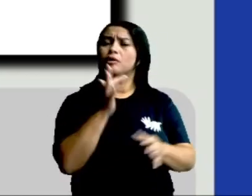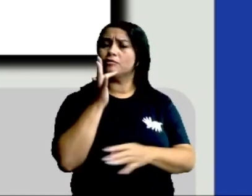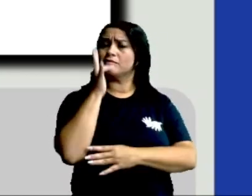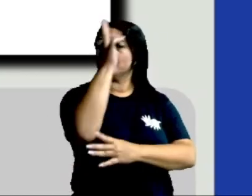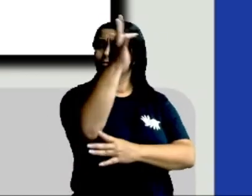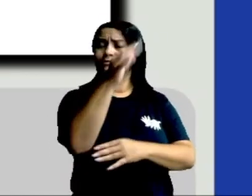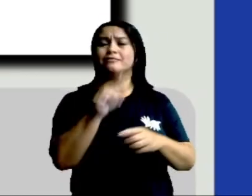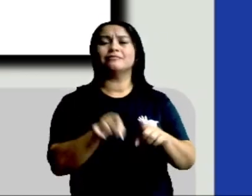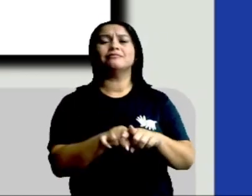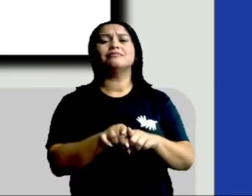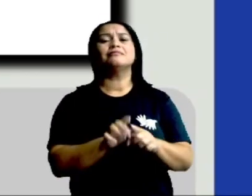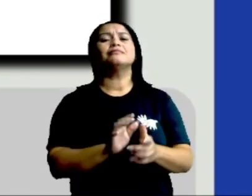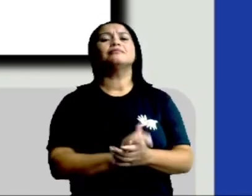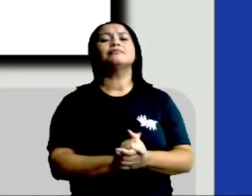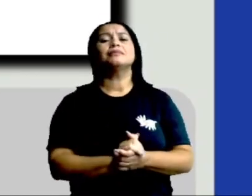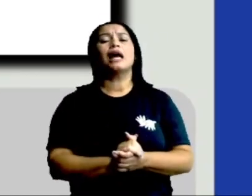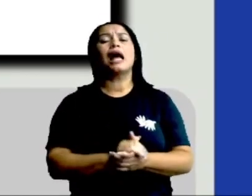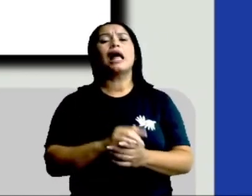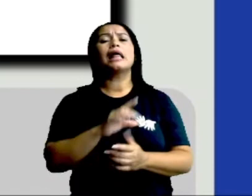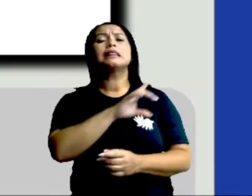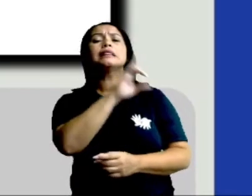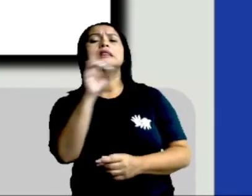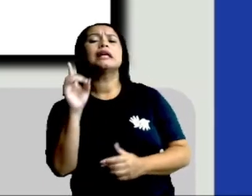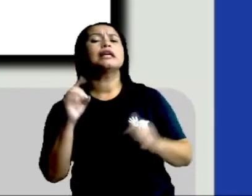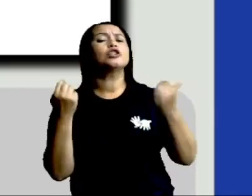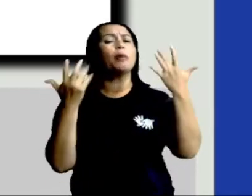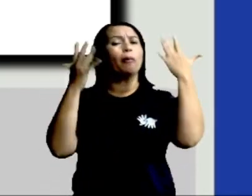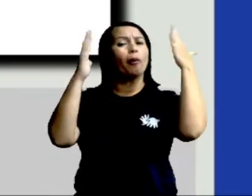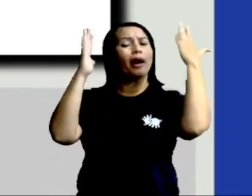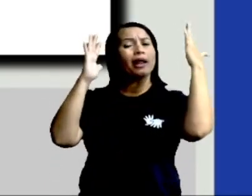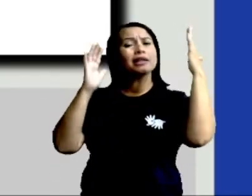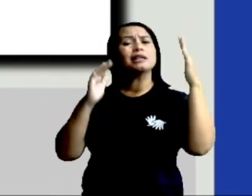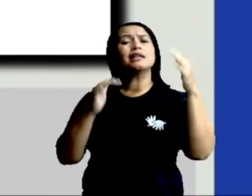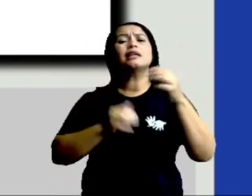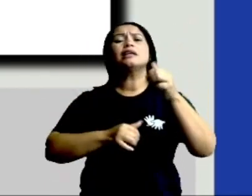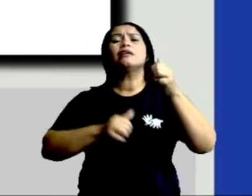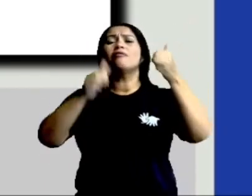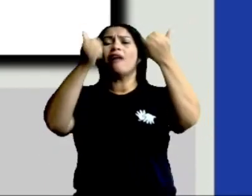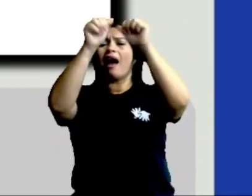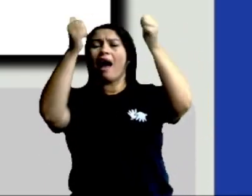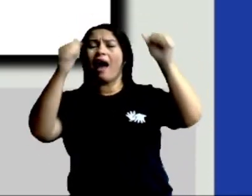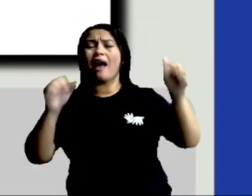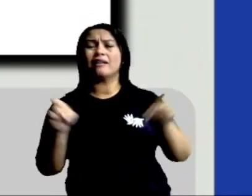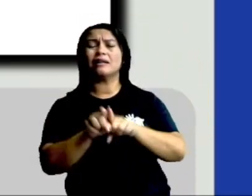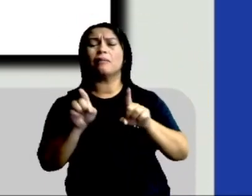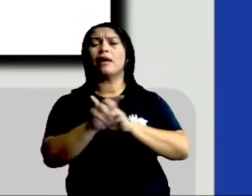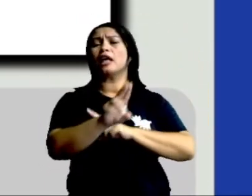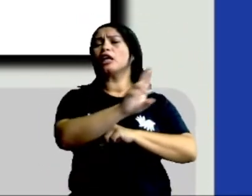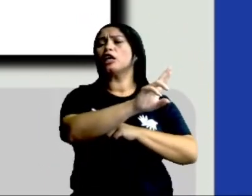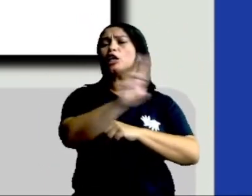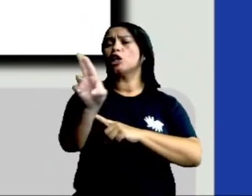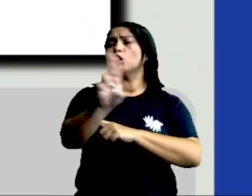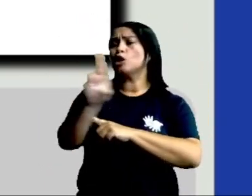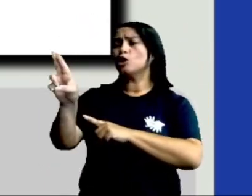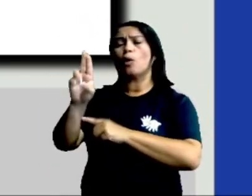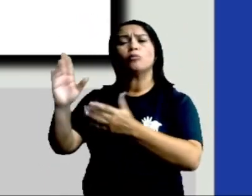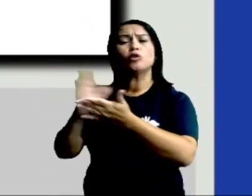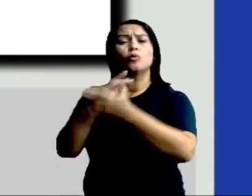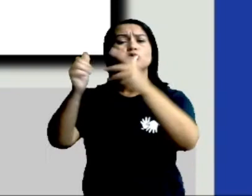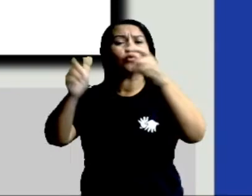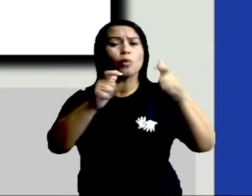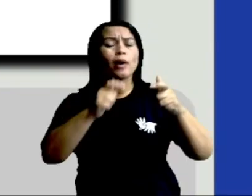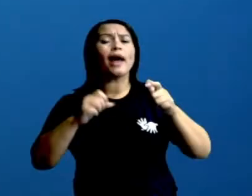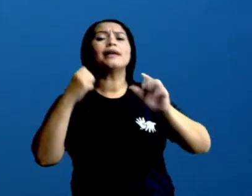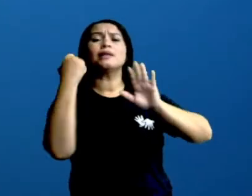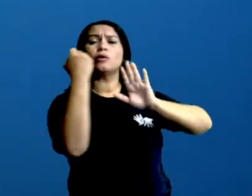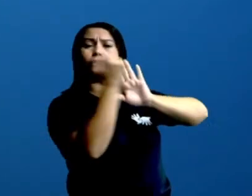pelo caminho que percorremos. Datas comemorativas, monumentos e nomes de logradouros podem ser considerados marcos de memória.